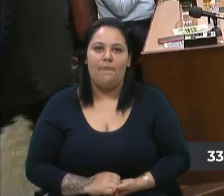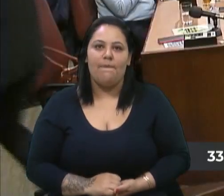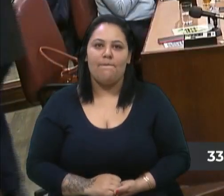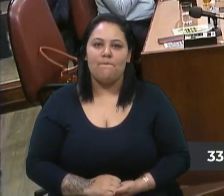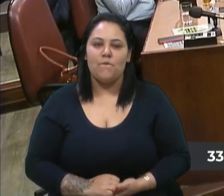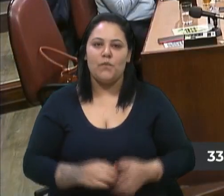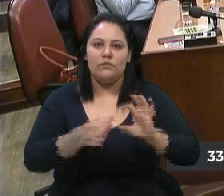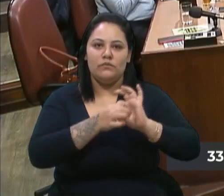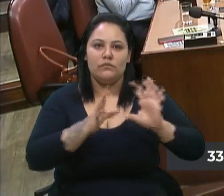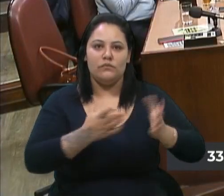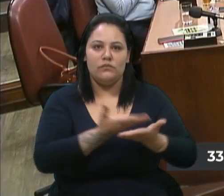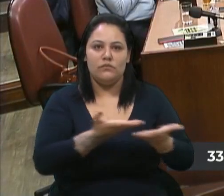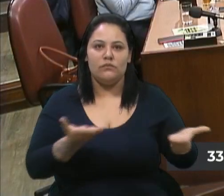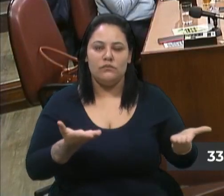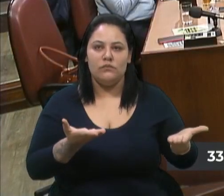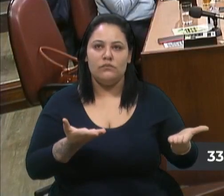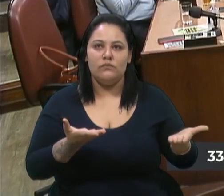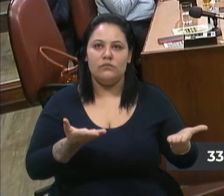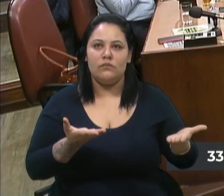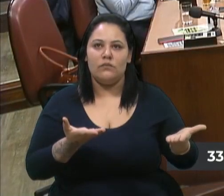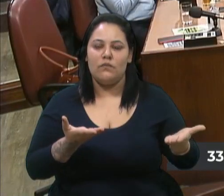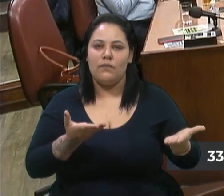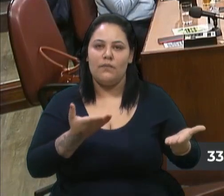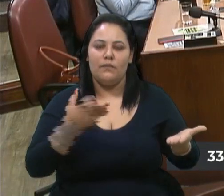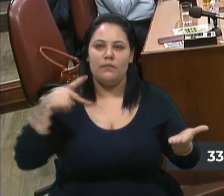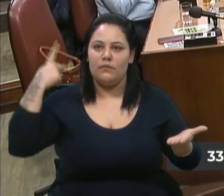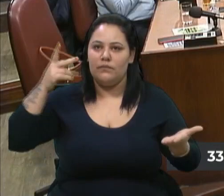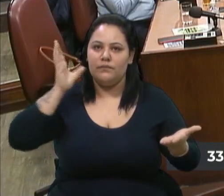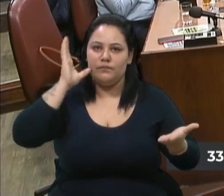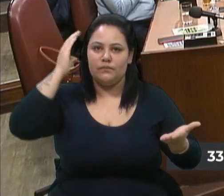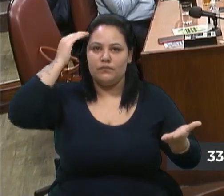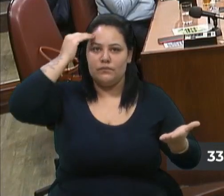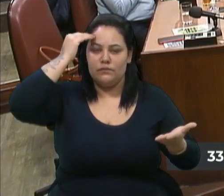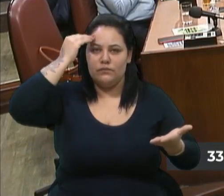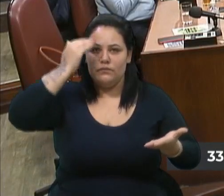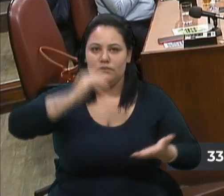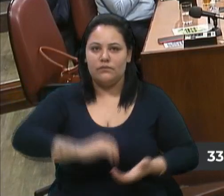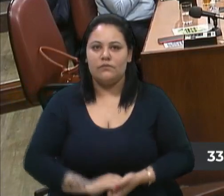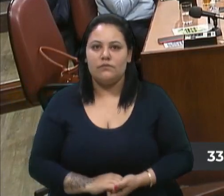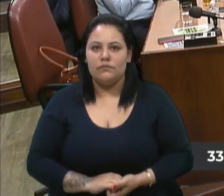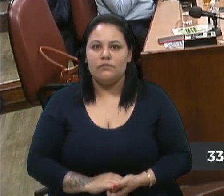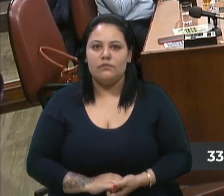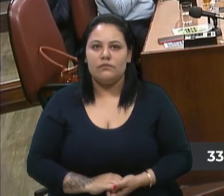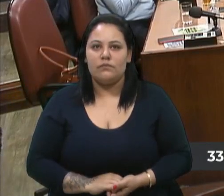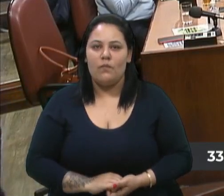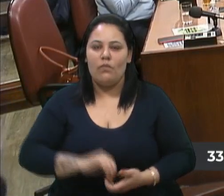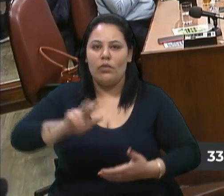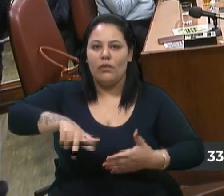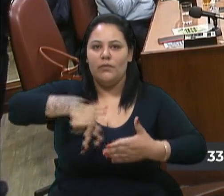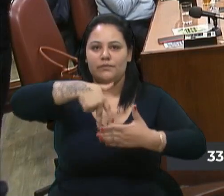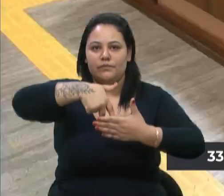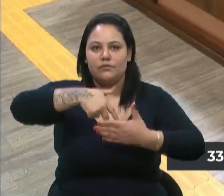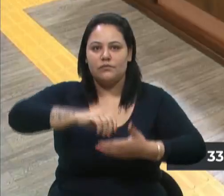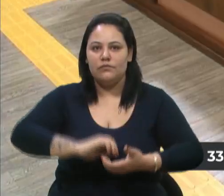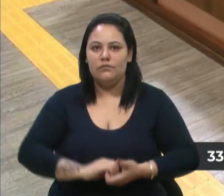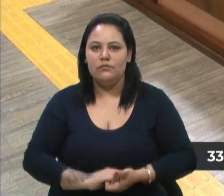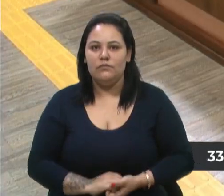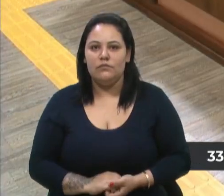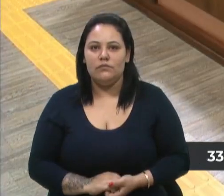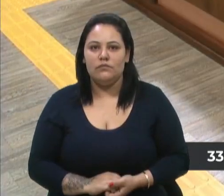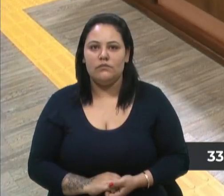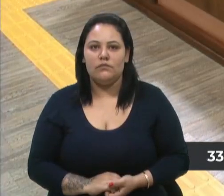Passo meu grande expediente ao vereador Felipe João Grêmio Maia. Felipe João Grêmio Maia na tribuna.